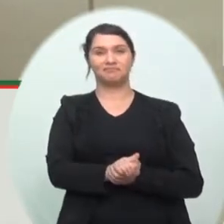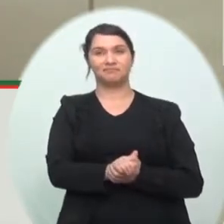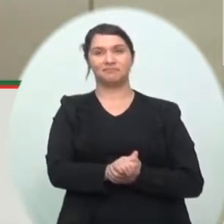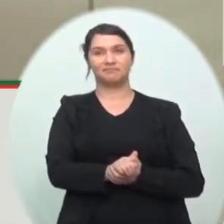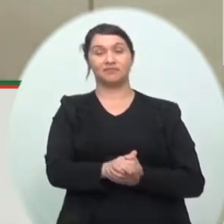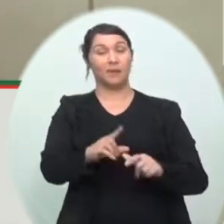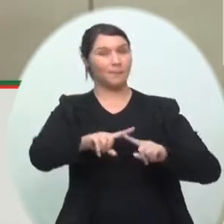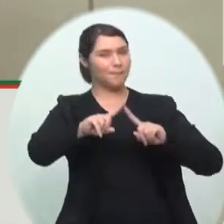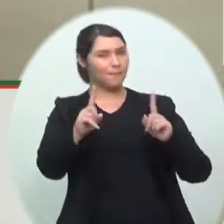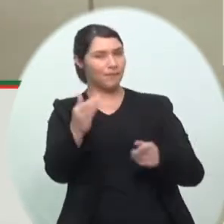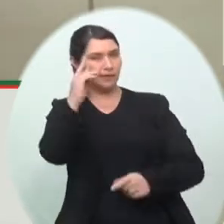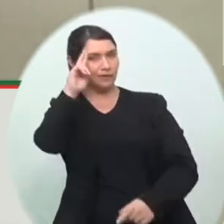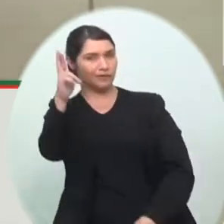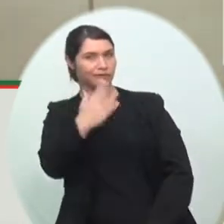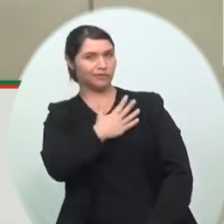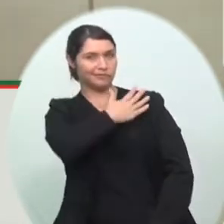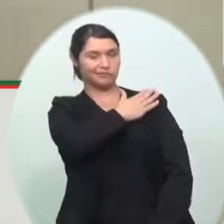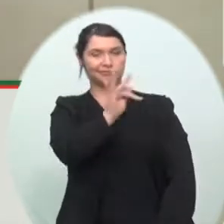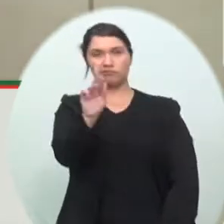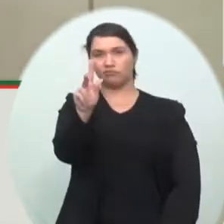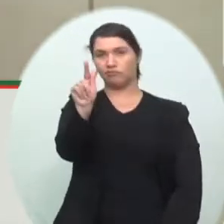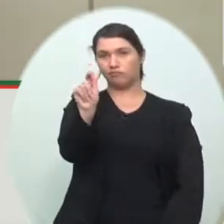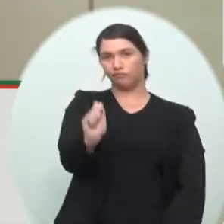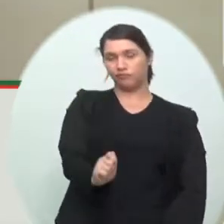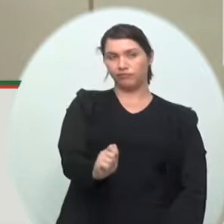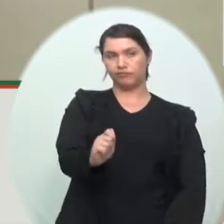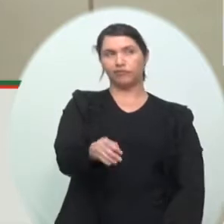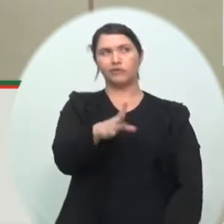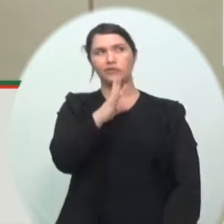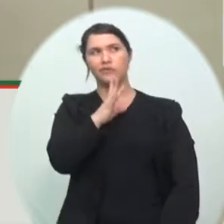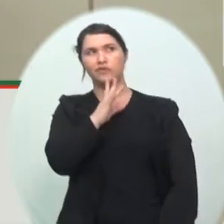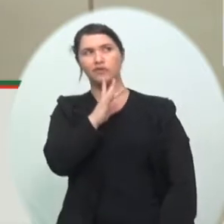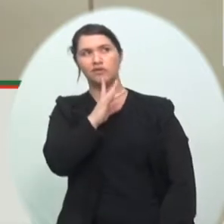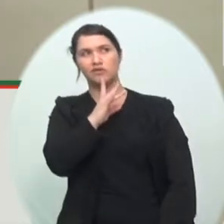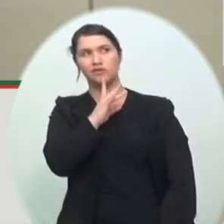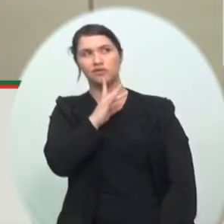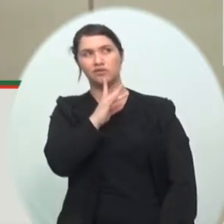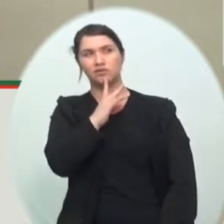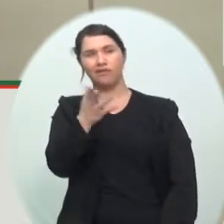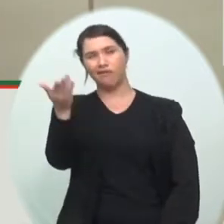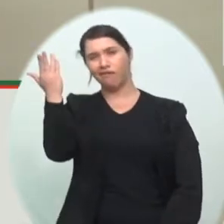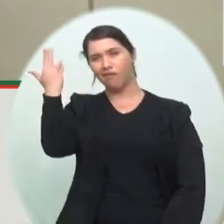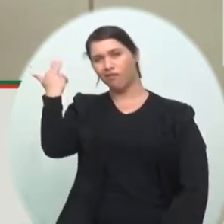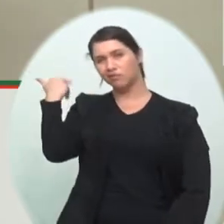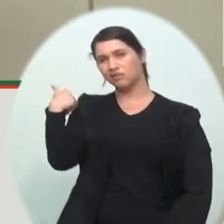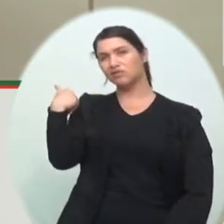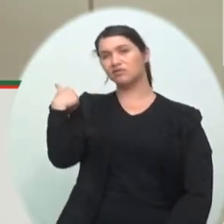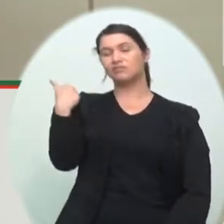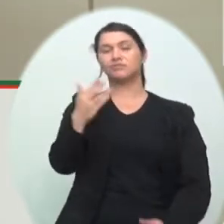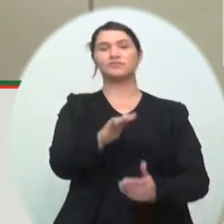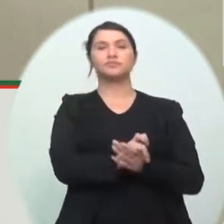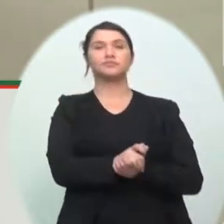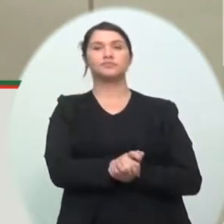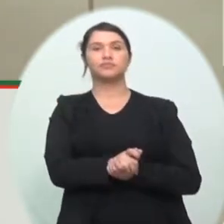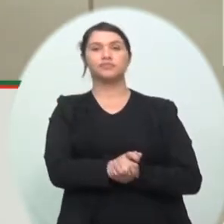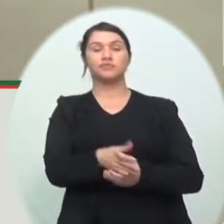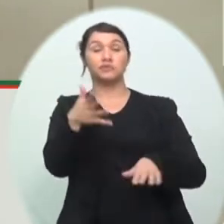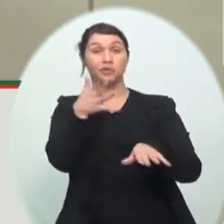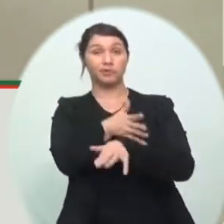Mas o Coronel Fraga, eu conheci o Coronel Fraga antes mesmo de ser vereador, né, quando, então,